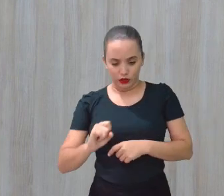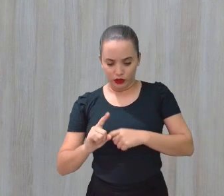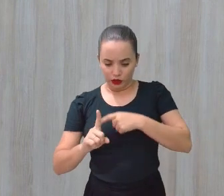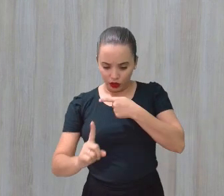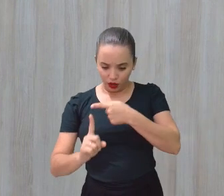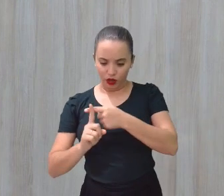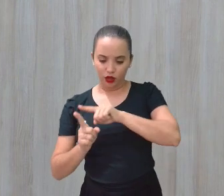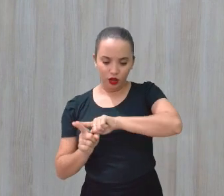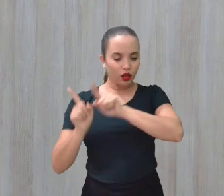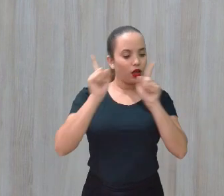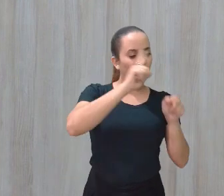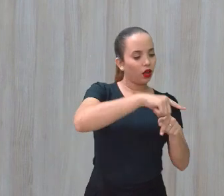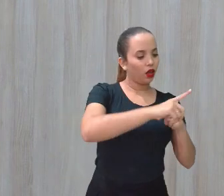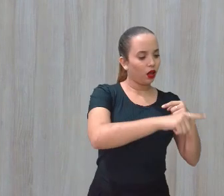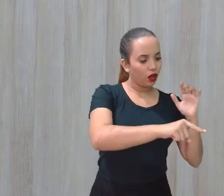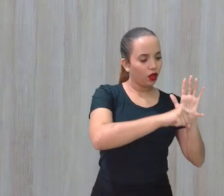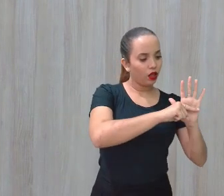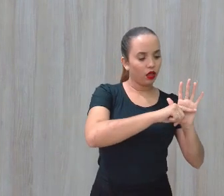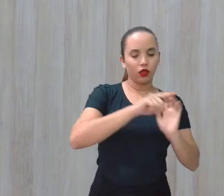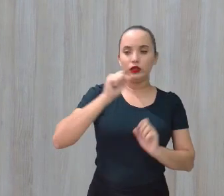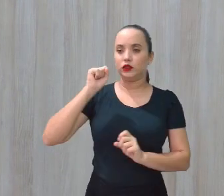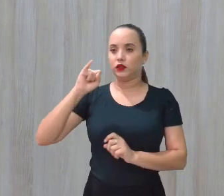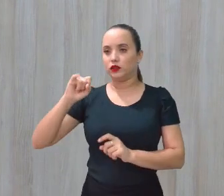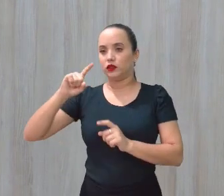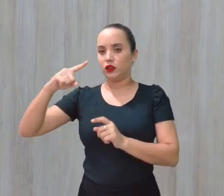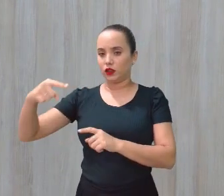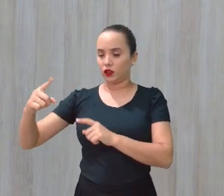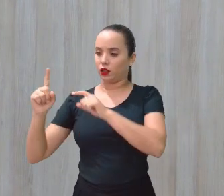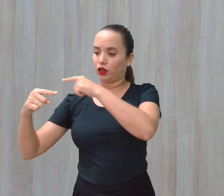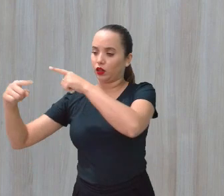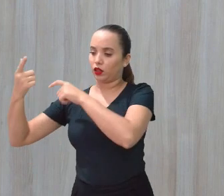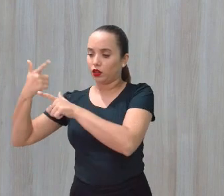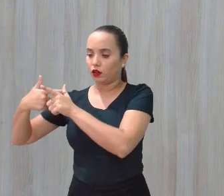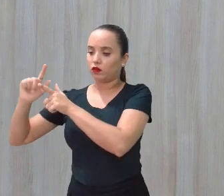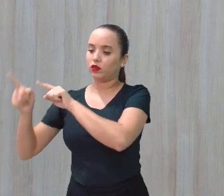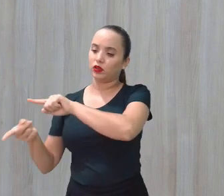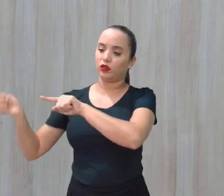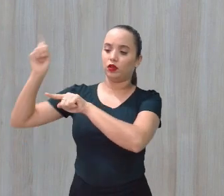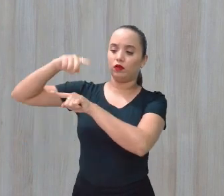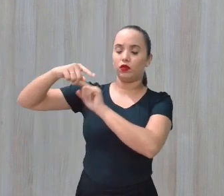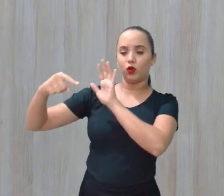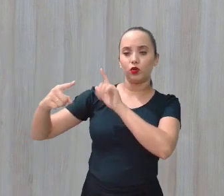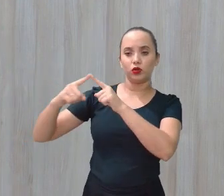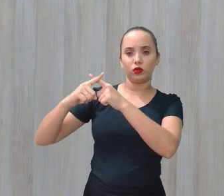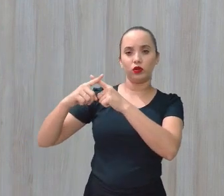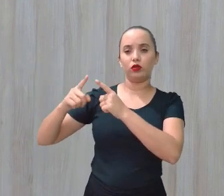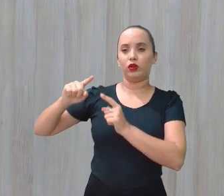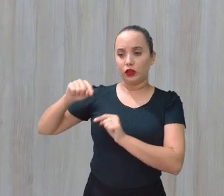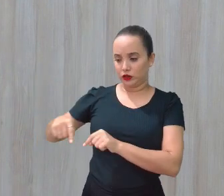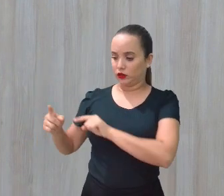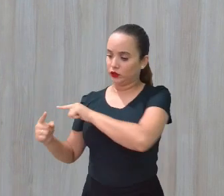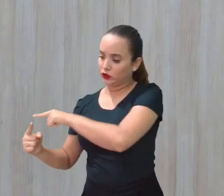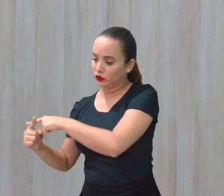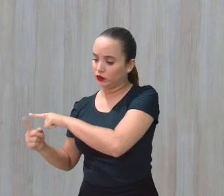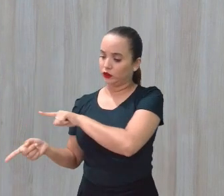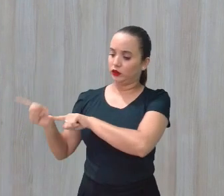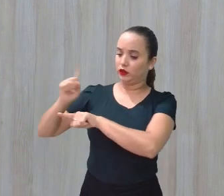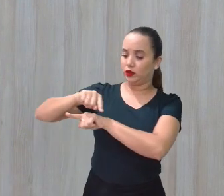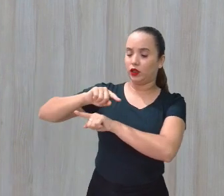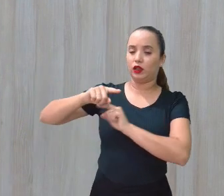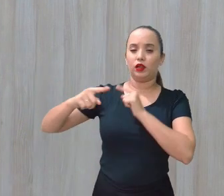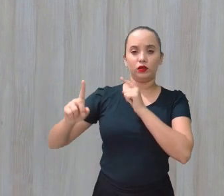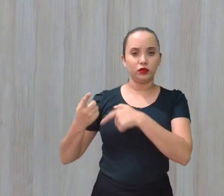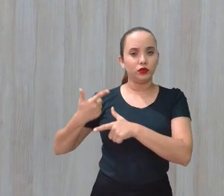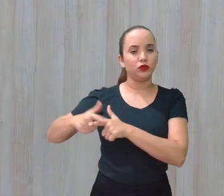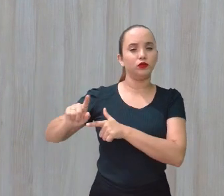o que está dividindo volta multiplicando e o que está multiplicando volta dividindo. Não precisa decorar isso daí não, você vai ver que